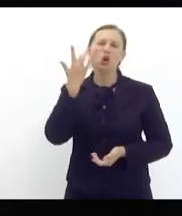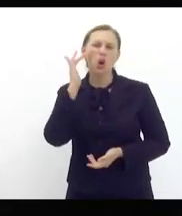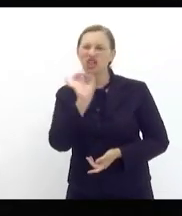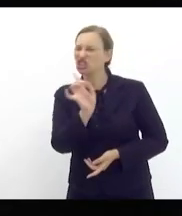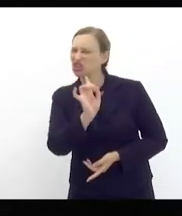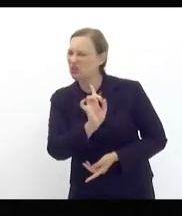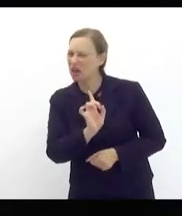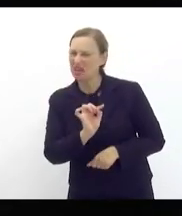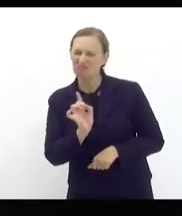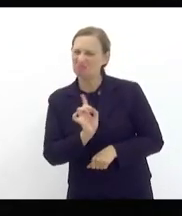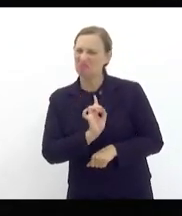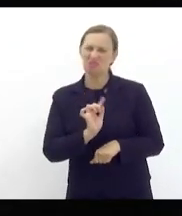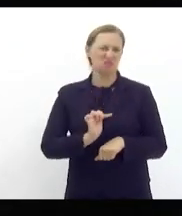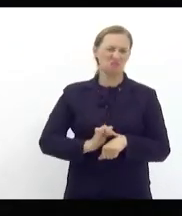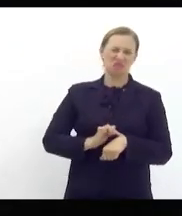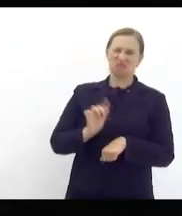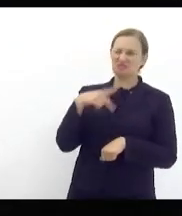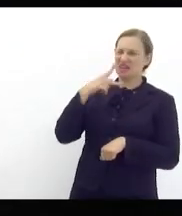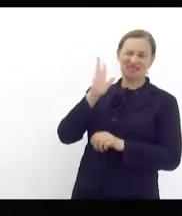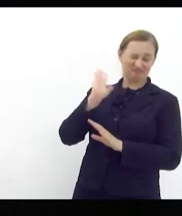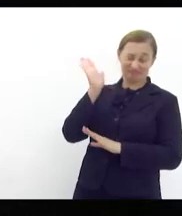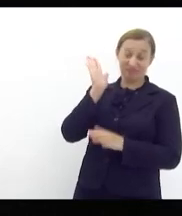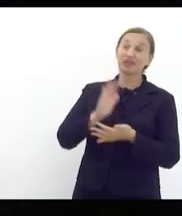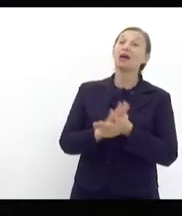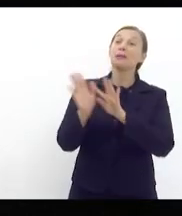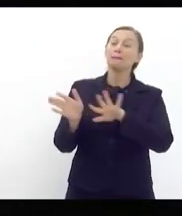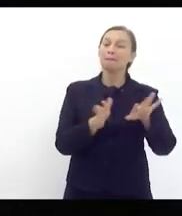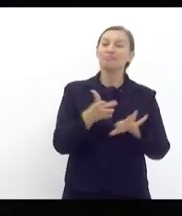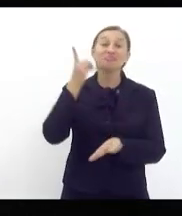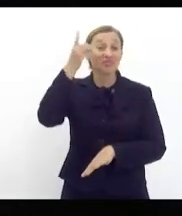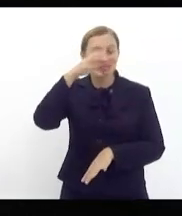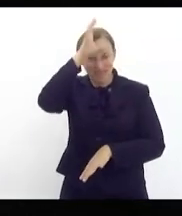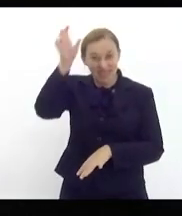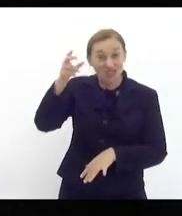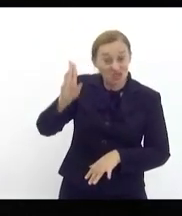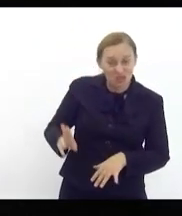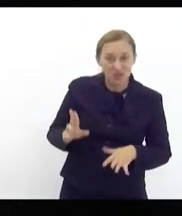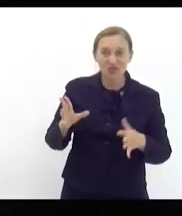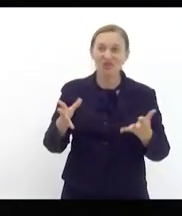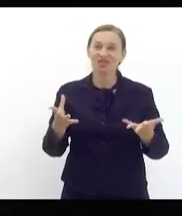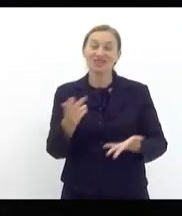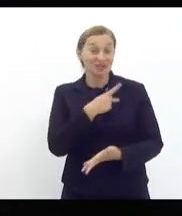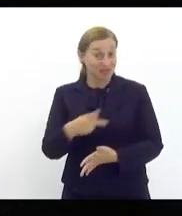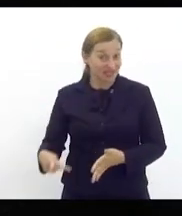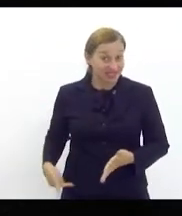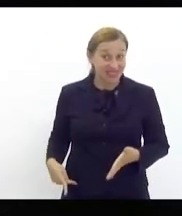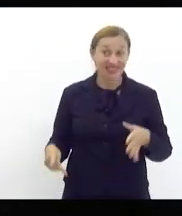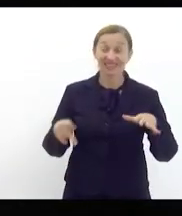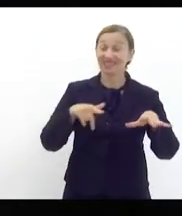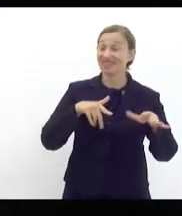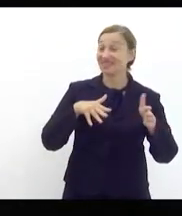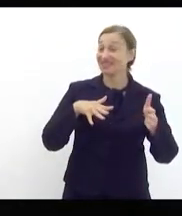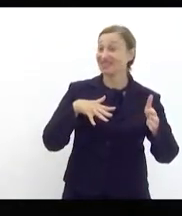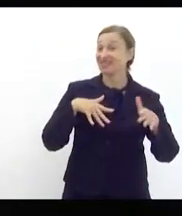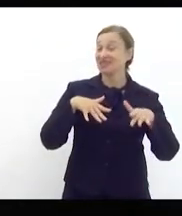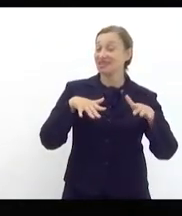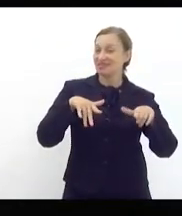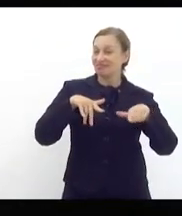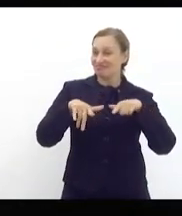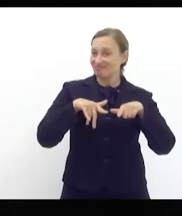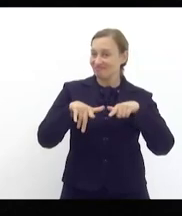não é o momento mas deputada tia Ju caríssima presidente desta sessão plenária